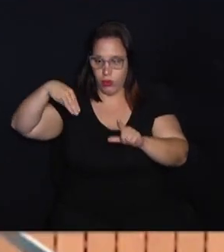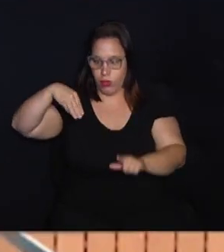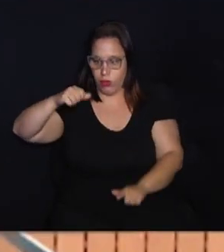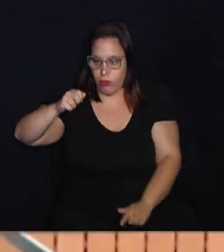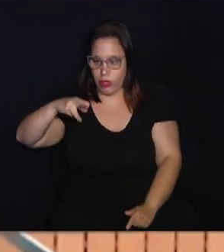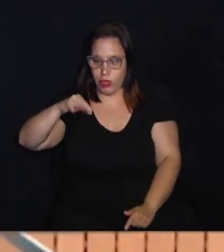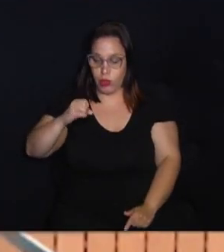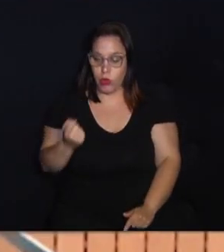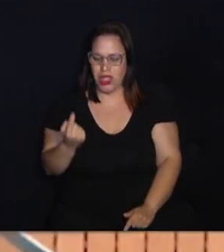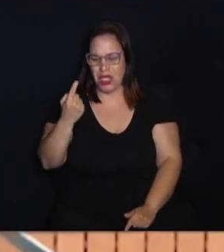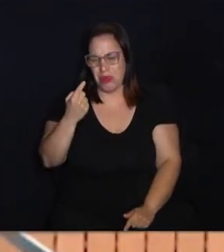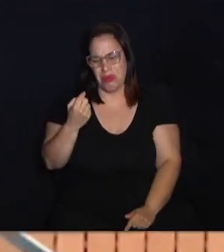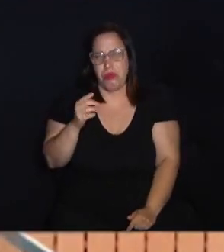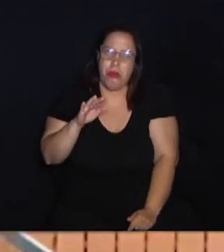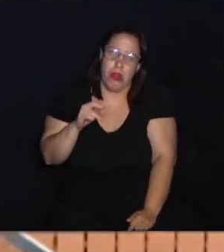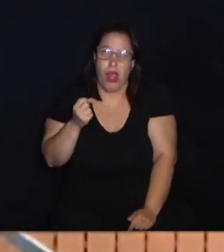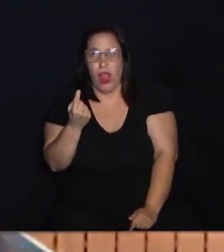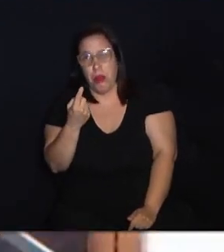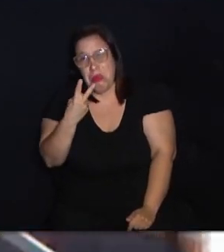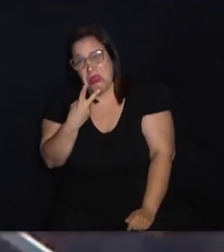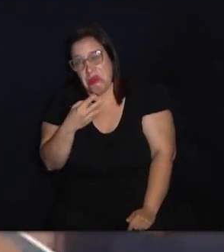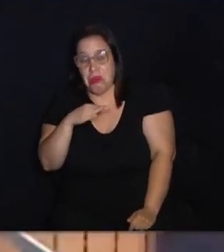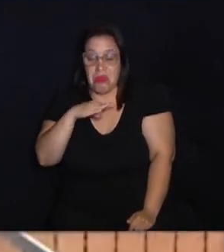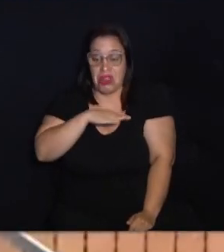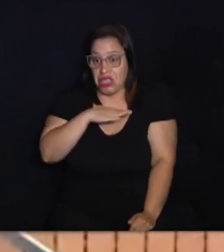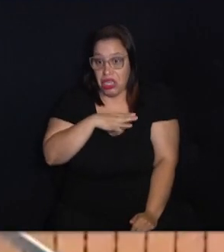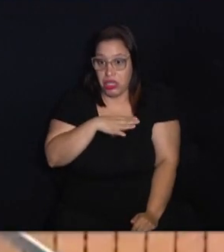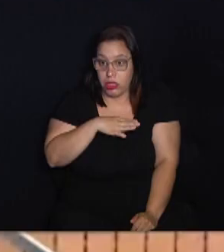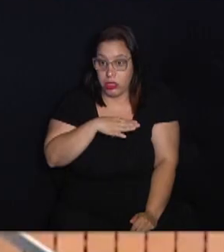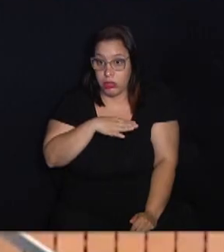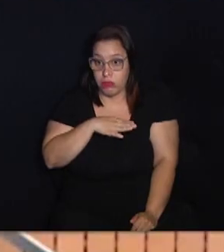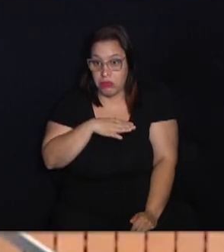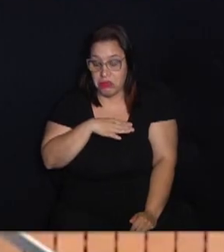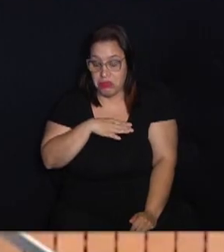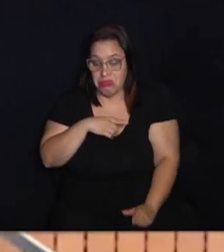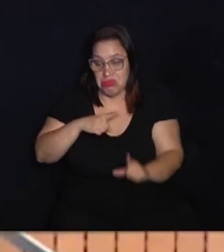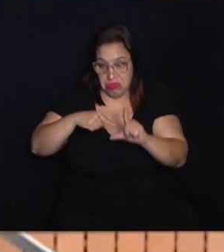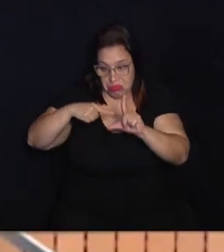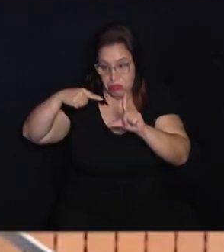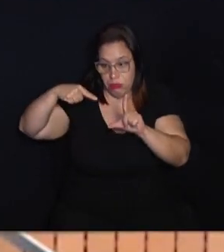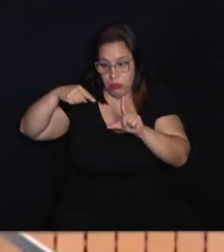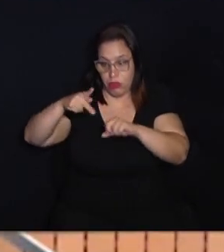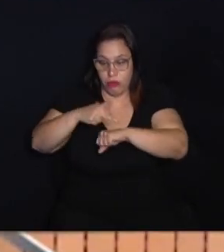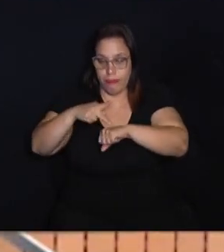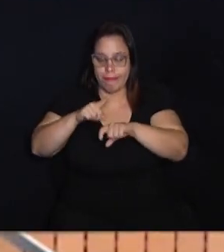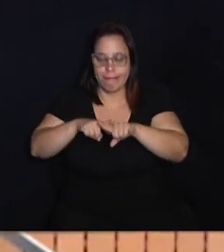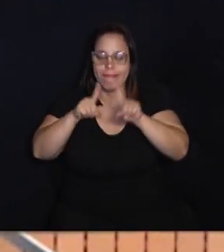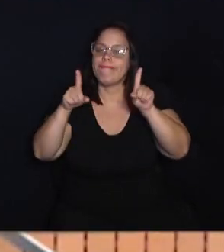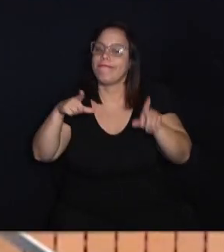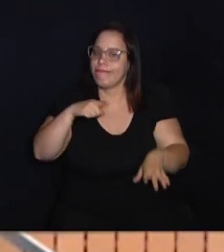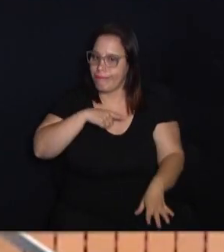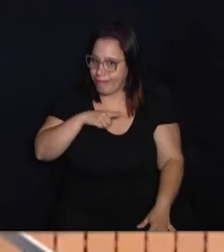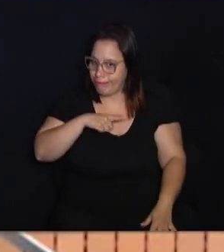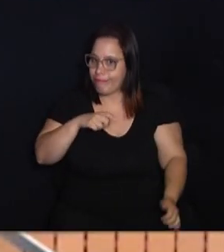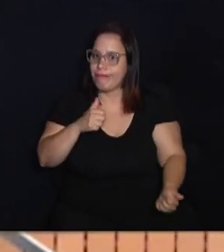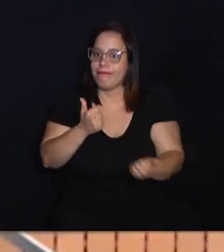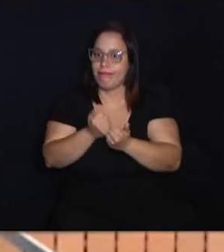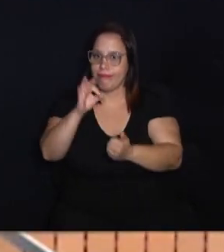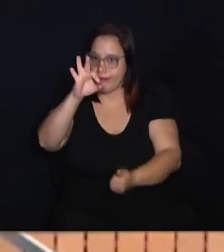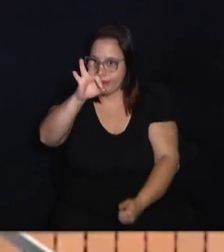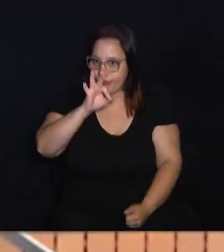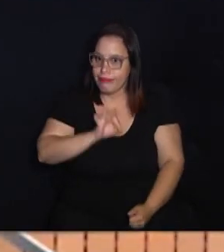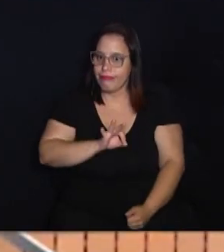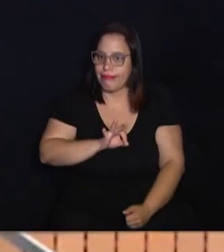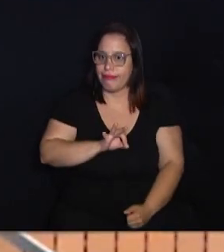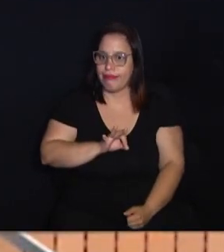a 11ª, 12ª cidade em macroeconomia do país. Mas temos, sim, uma parcela da população